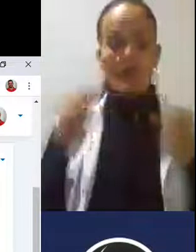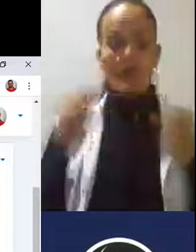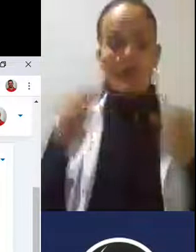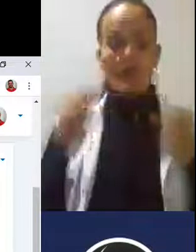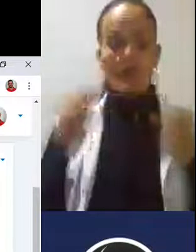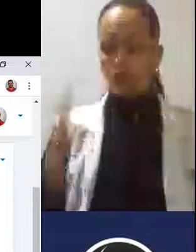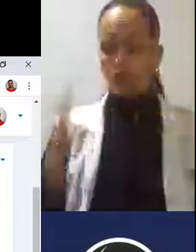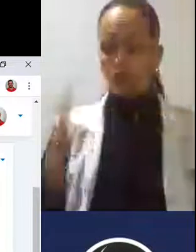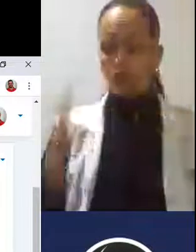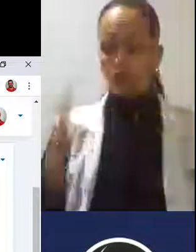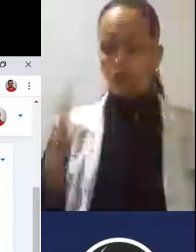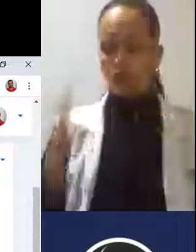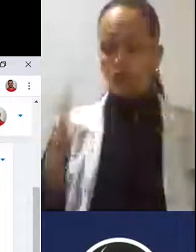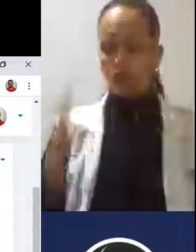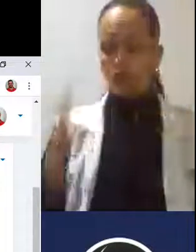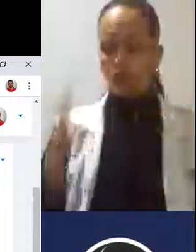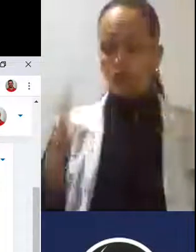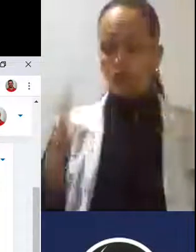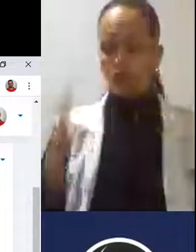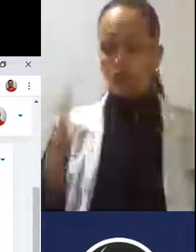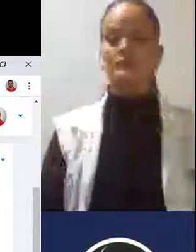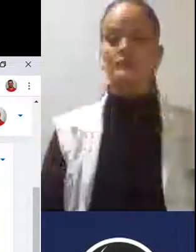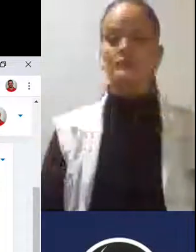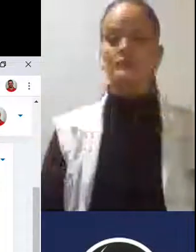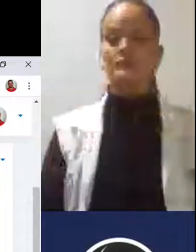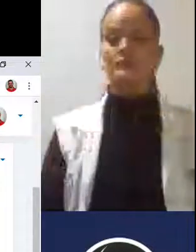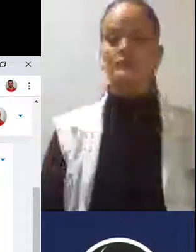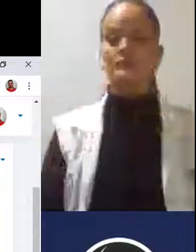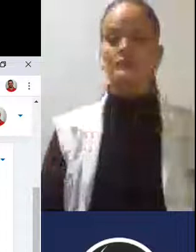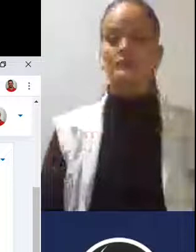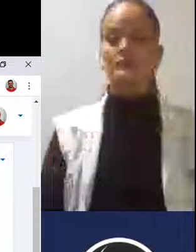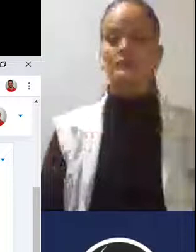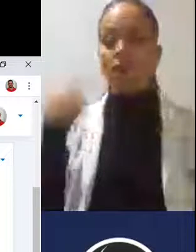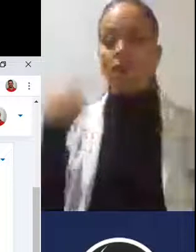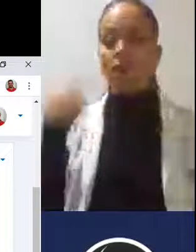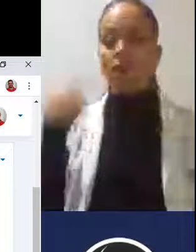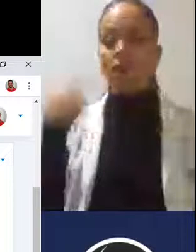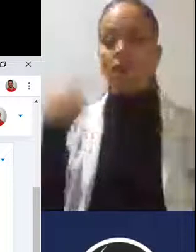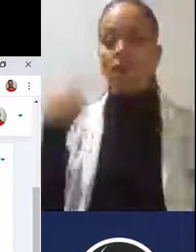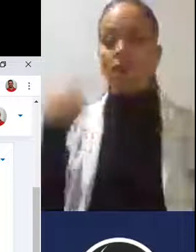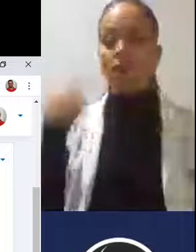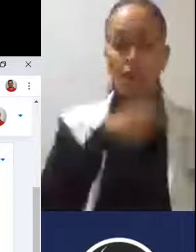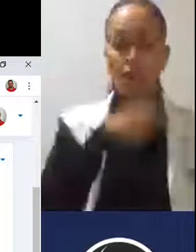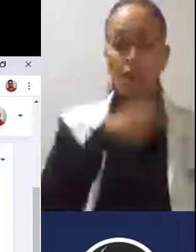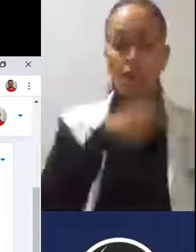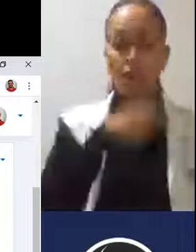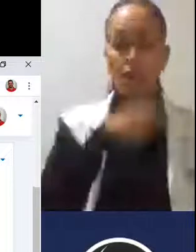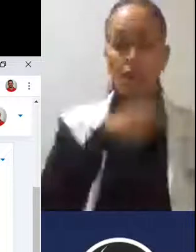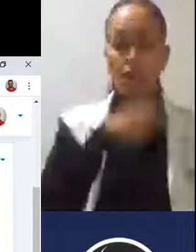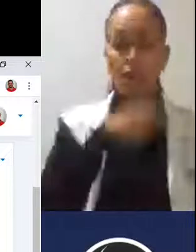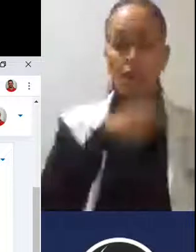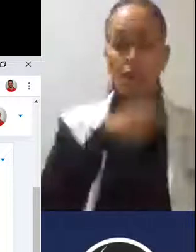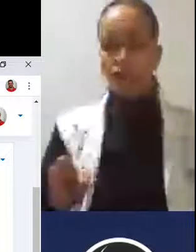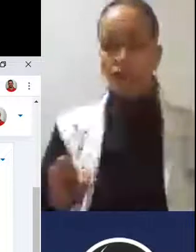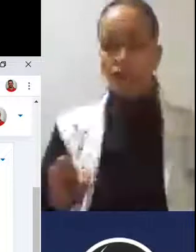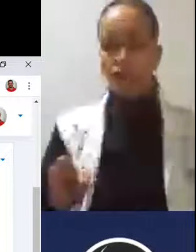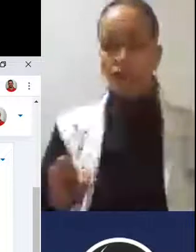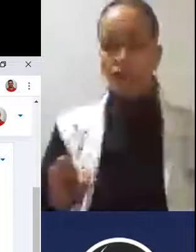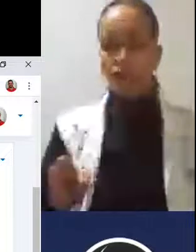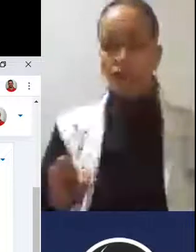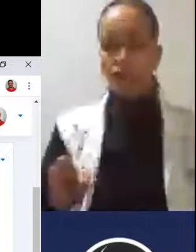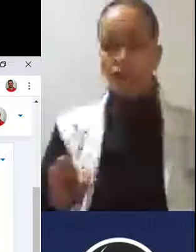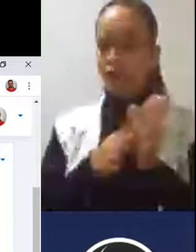com vocês que a corrente elétrica aqui nesse tipo de circuito, ela é igual em todo o circuito. Então, a corrente desse resistor é igual à corrente desse, que é igual